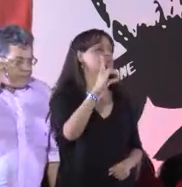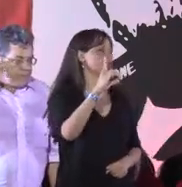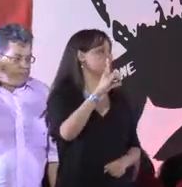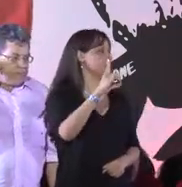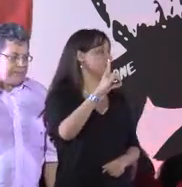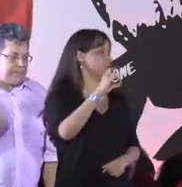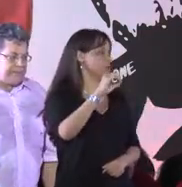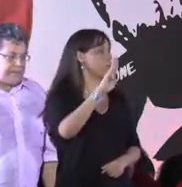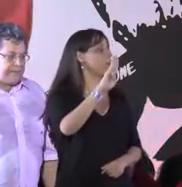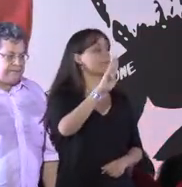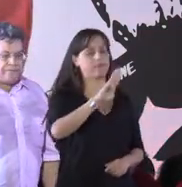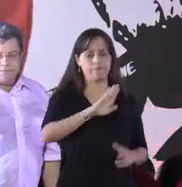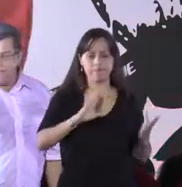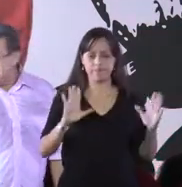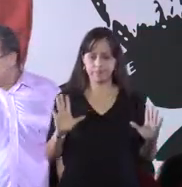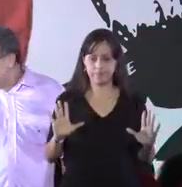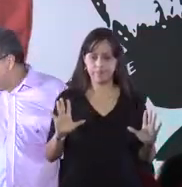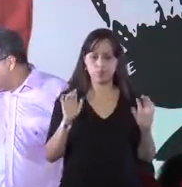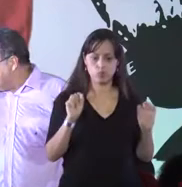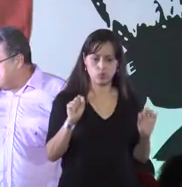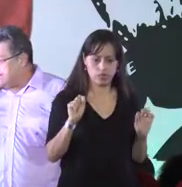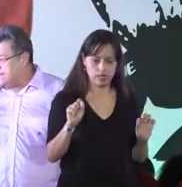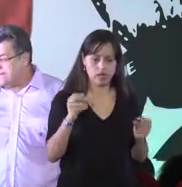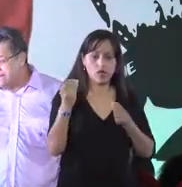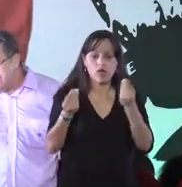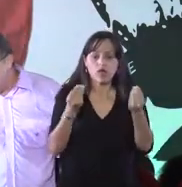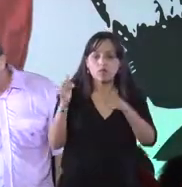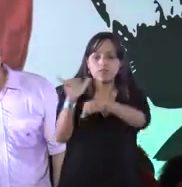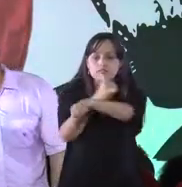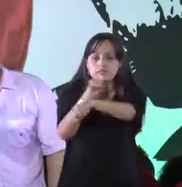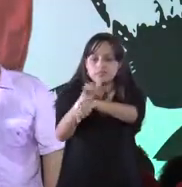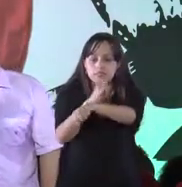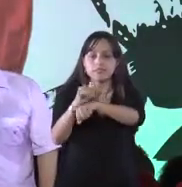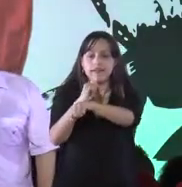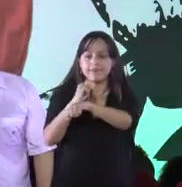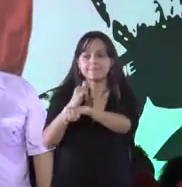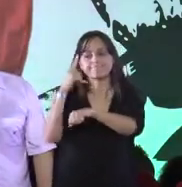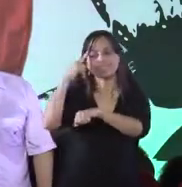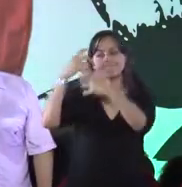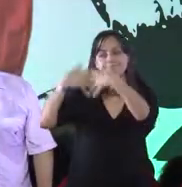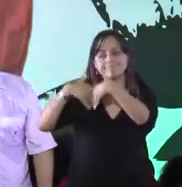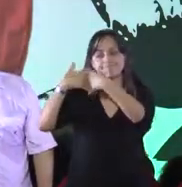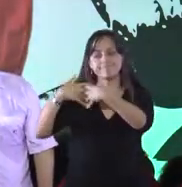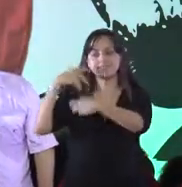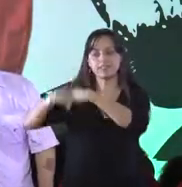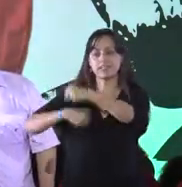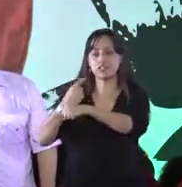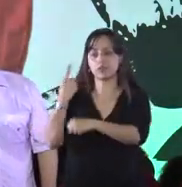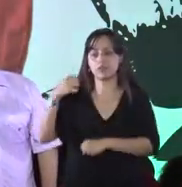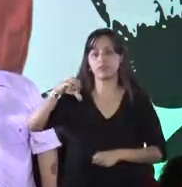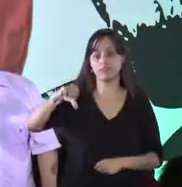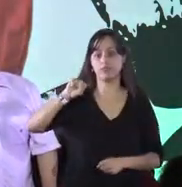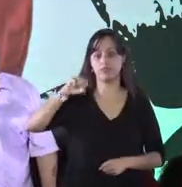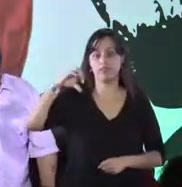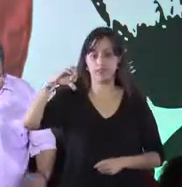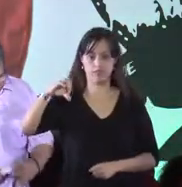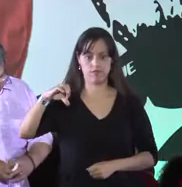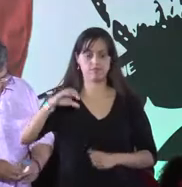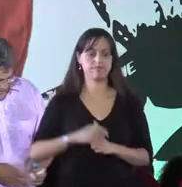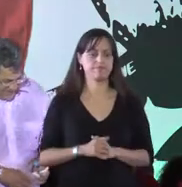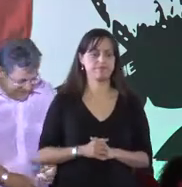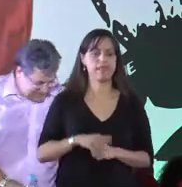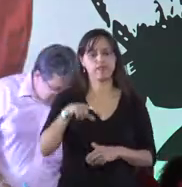e PT estabeleceram uma aliança estratégica desde 1989. Perdemos juntos 3